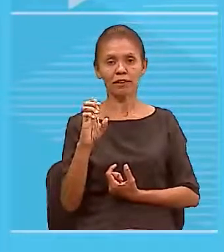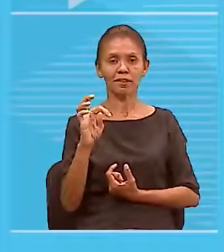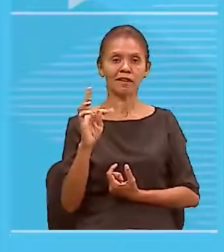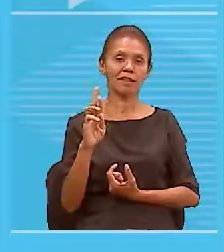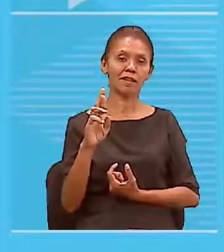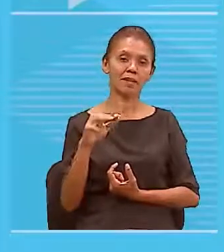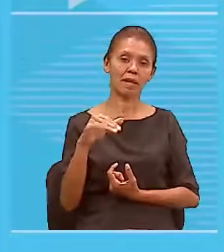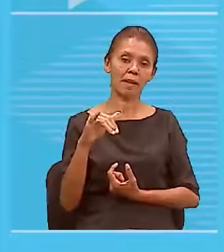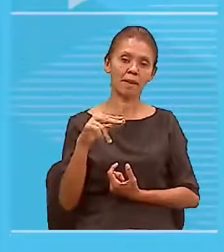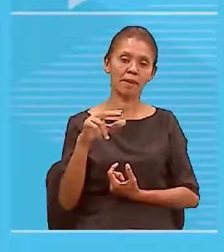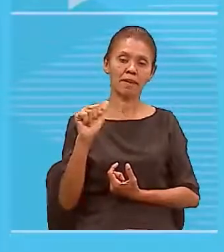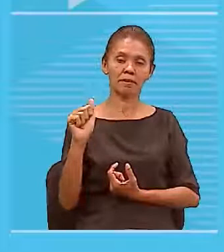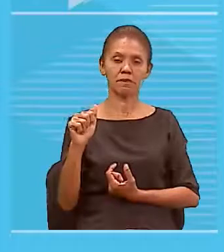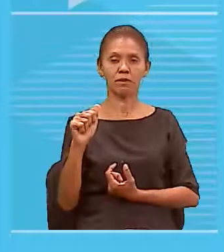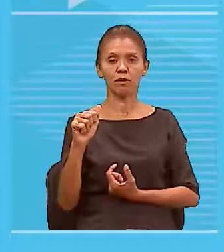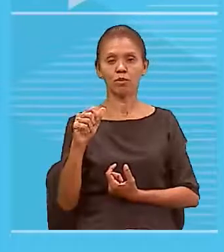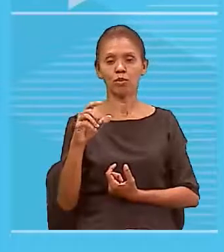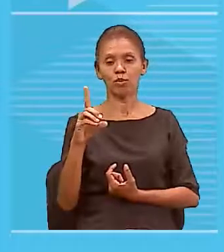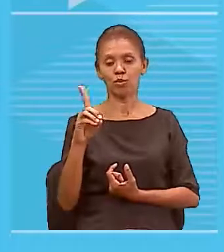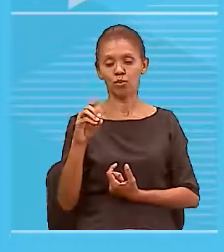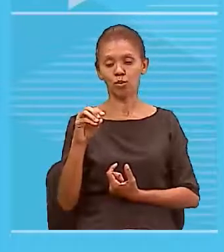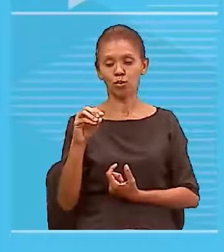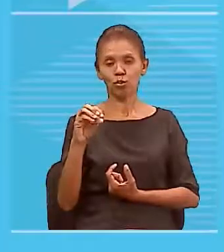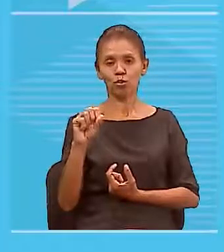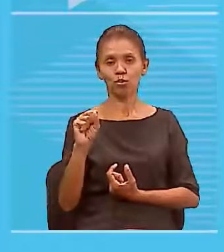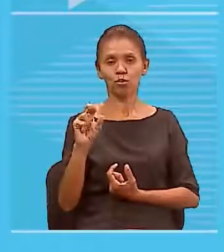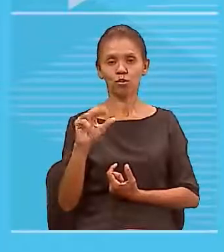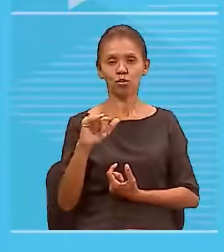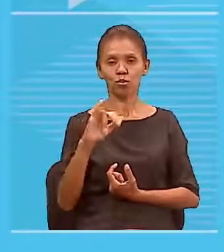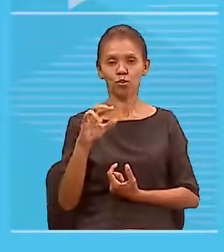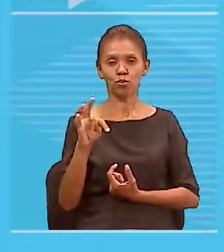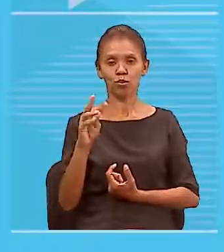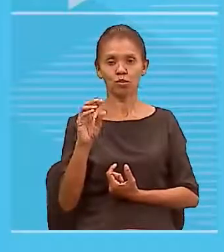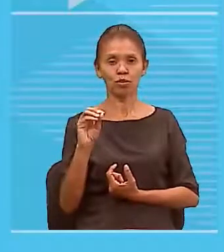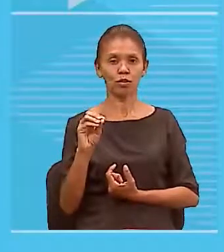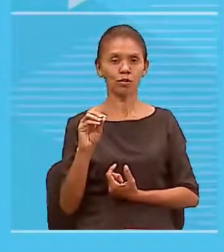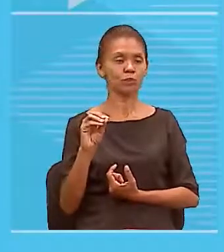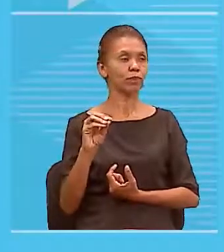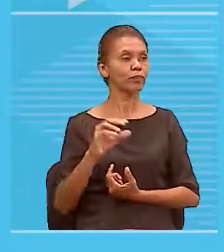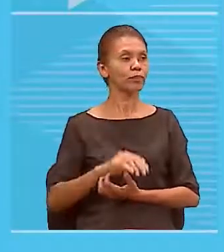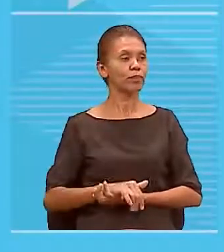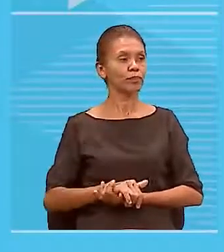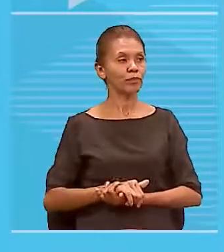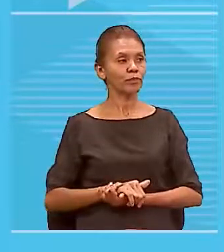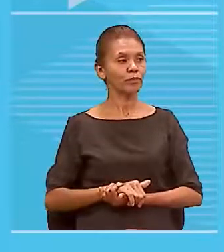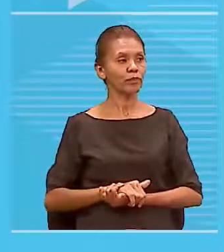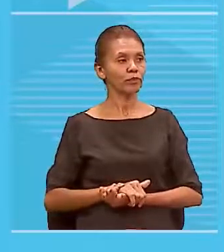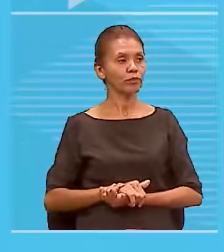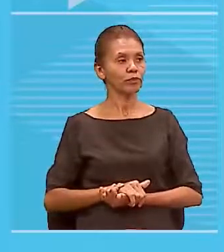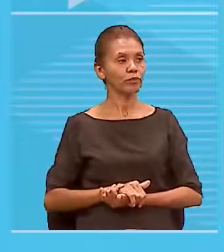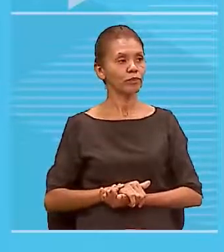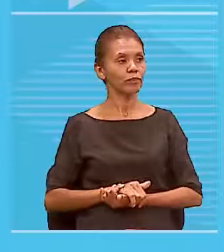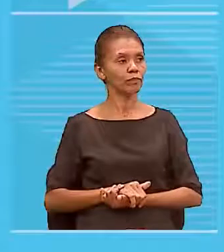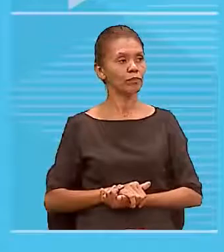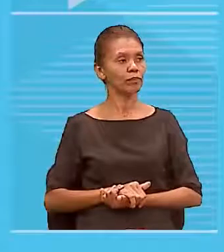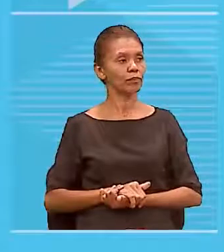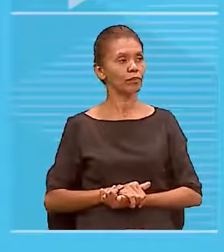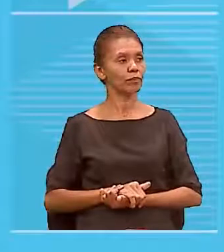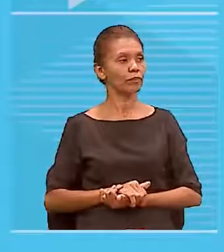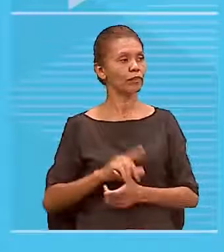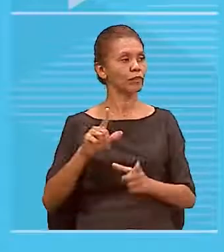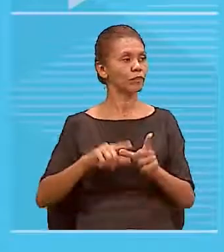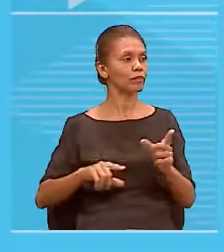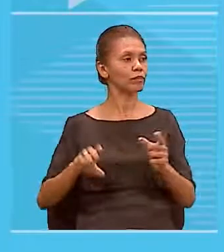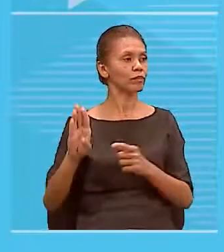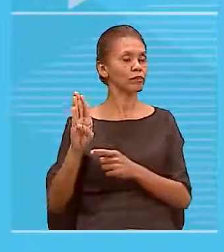precisar é transitivo indireto quem precisa precisa de alguma coisa letra